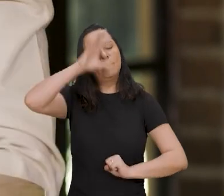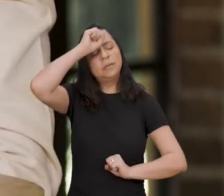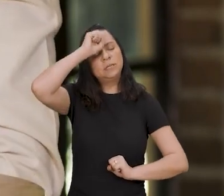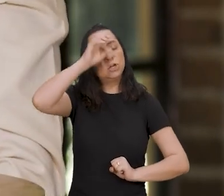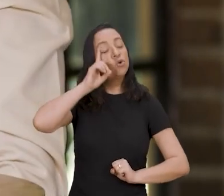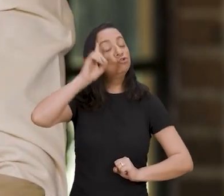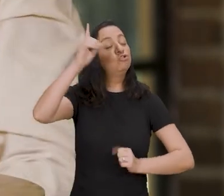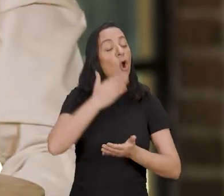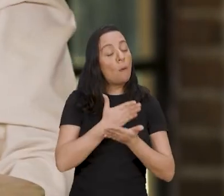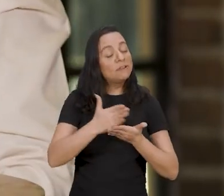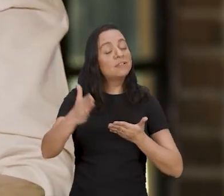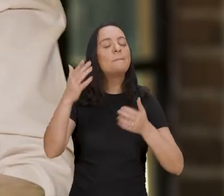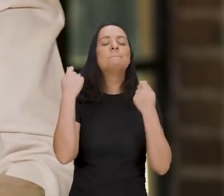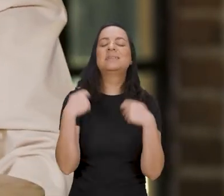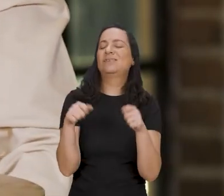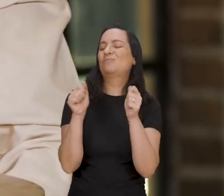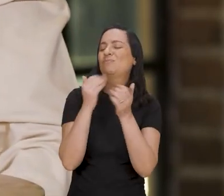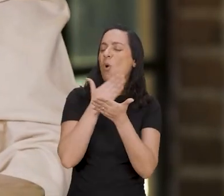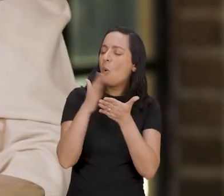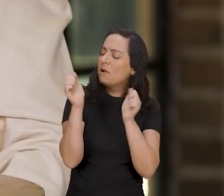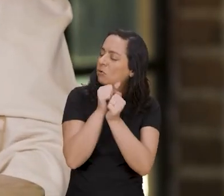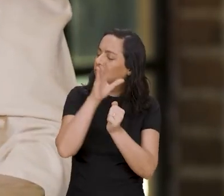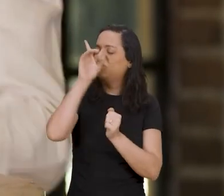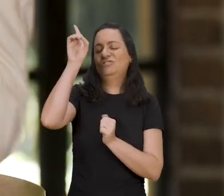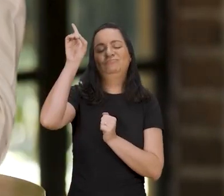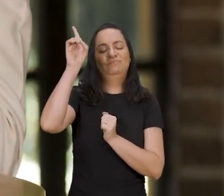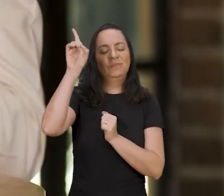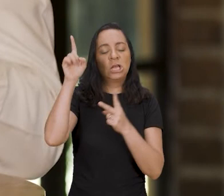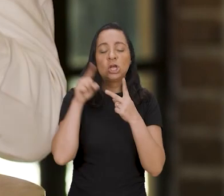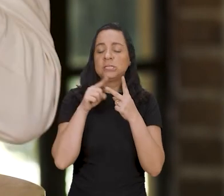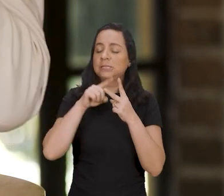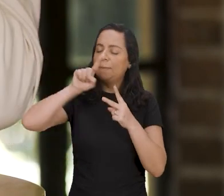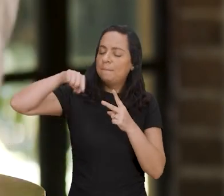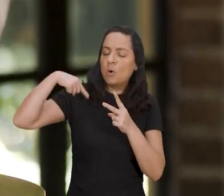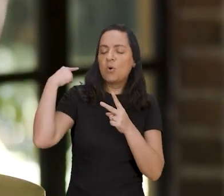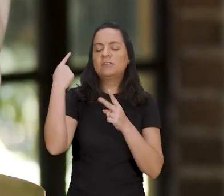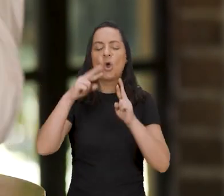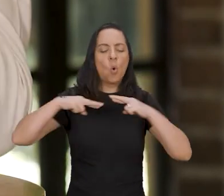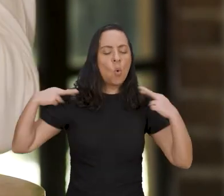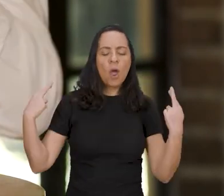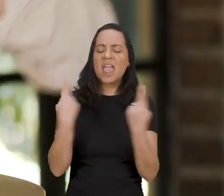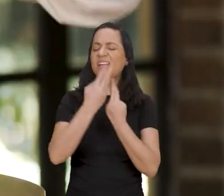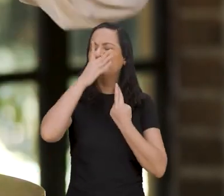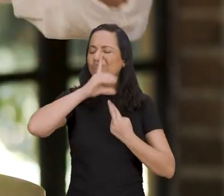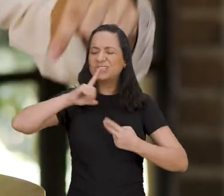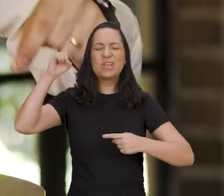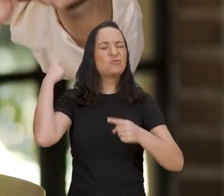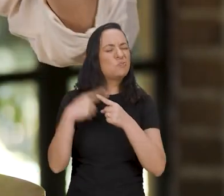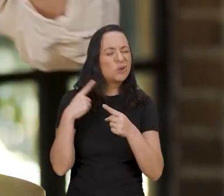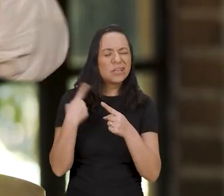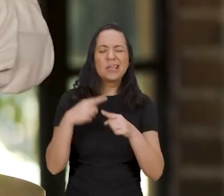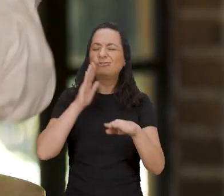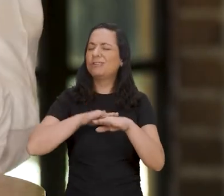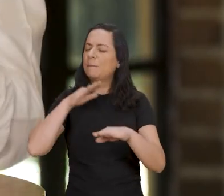para começar bem, ele precisa começar contigo. No segundo momento, que elas possam sempre compreender o porquê elas estão aqui